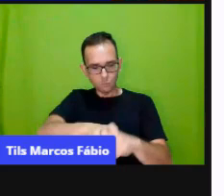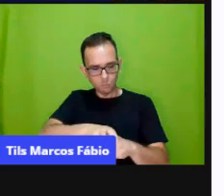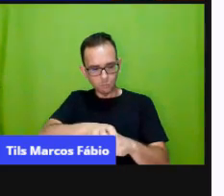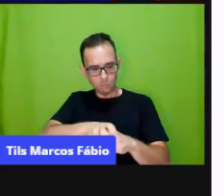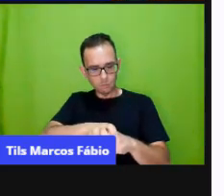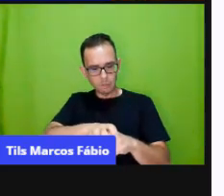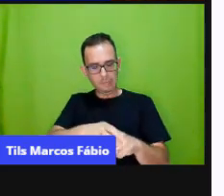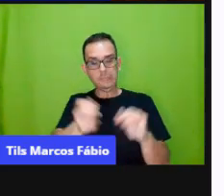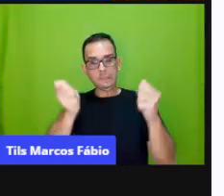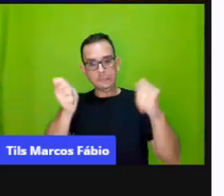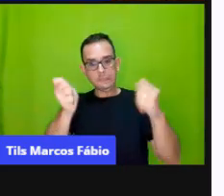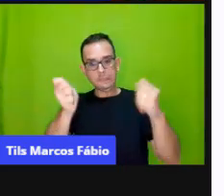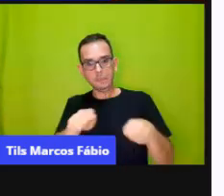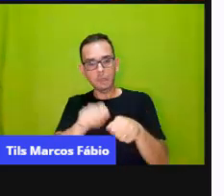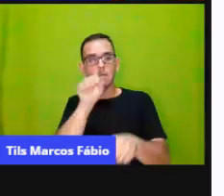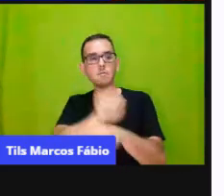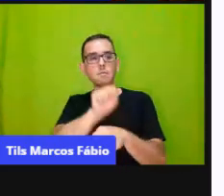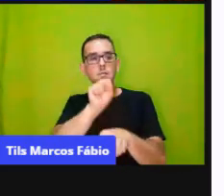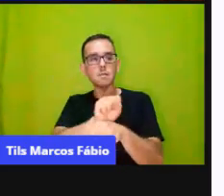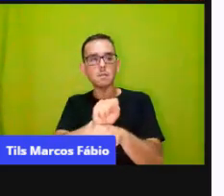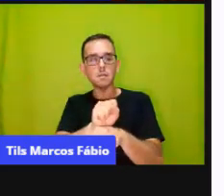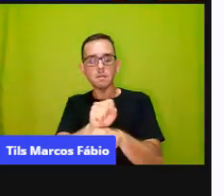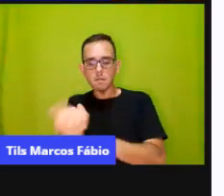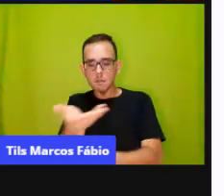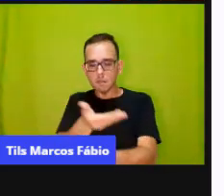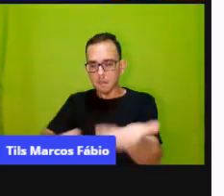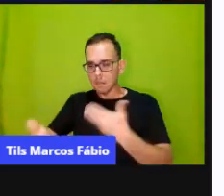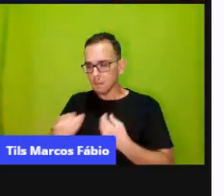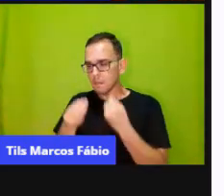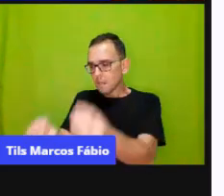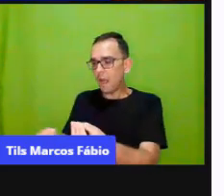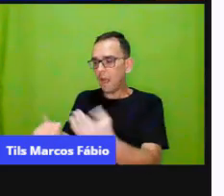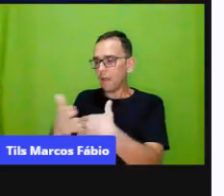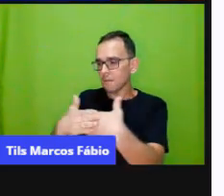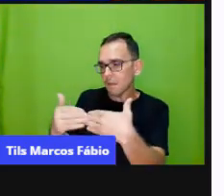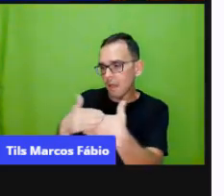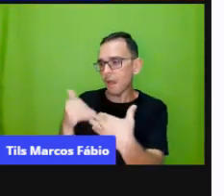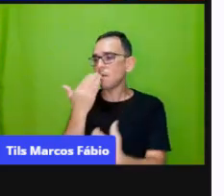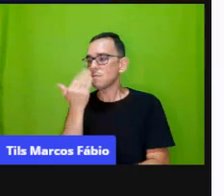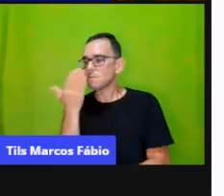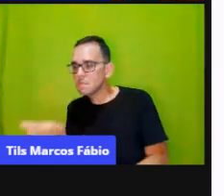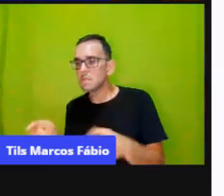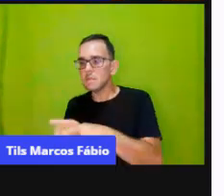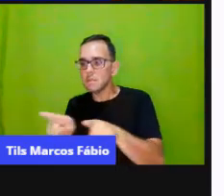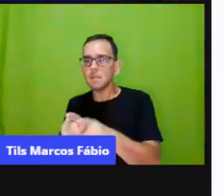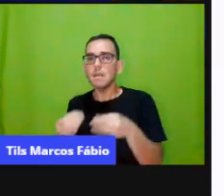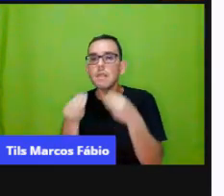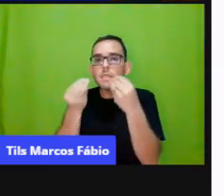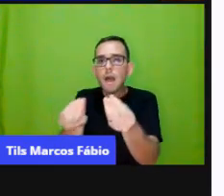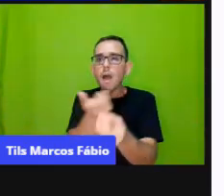animal a esperar as coisas para ganhar afago, para ganhar comida, para ganhar